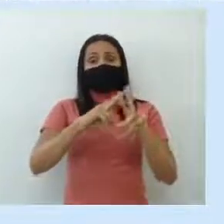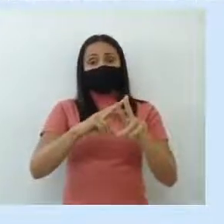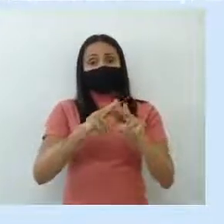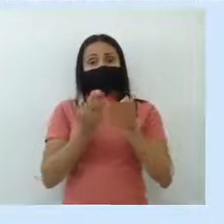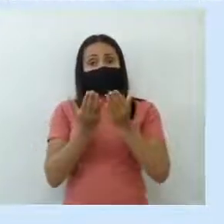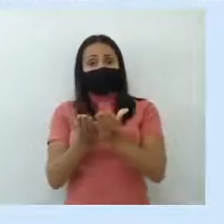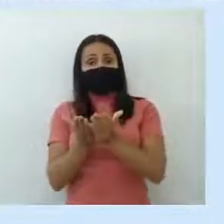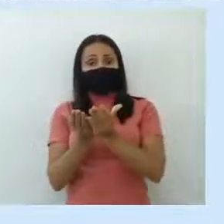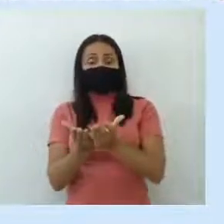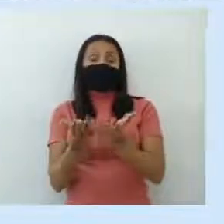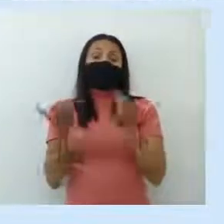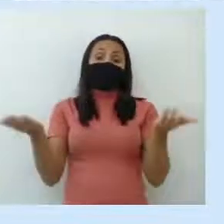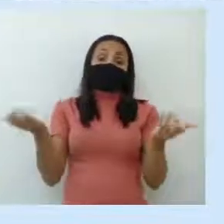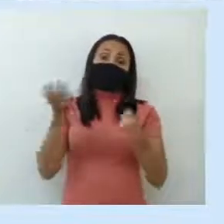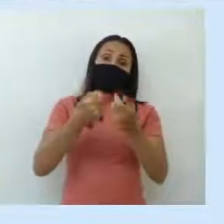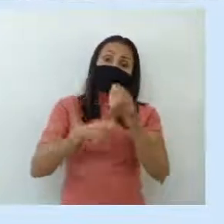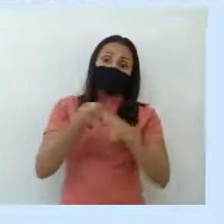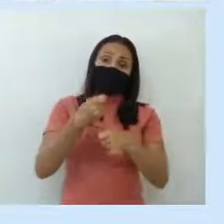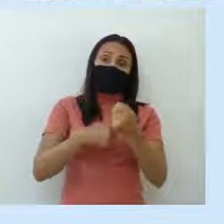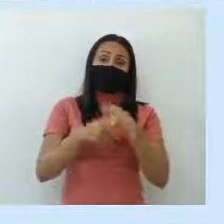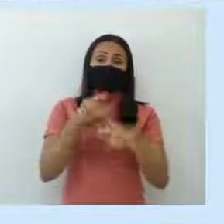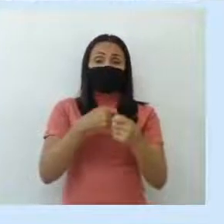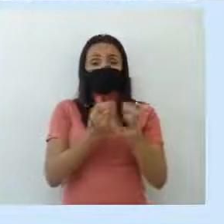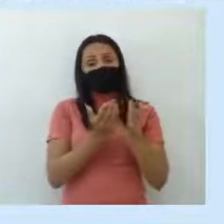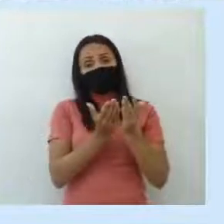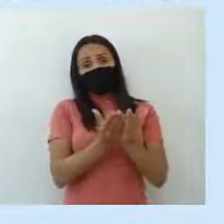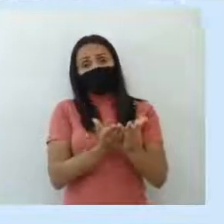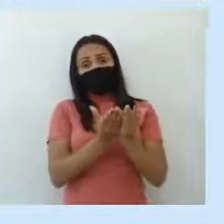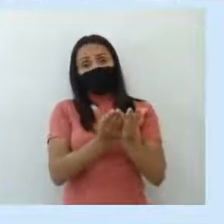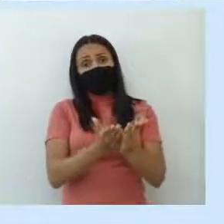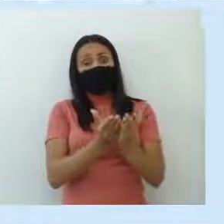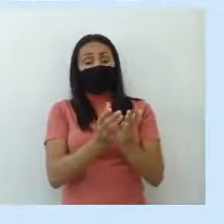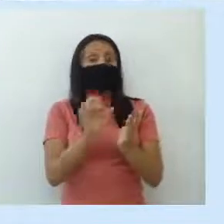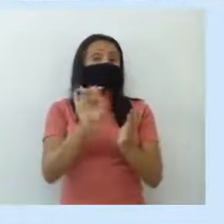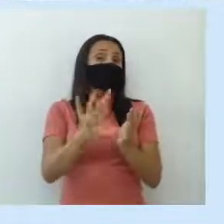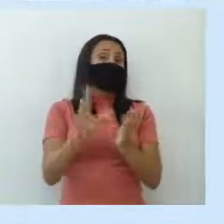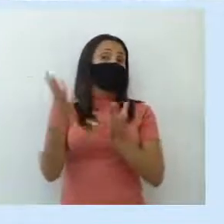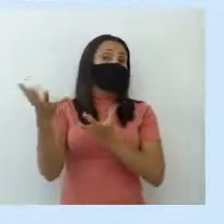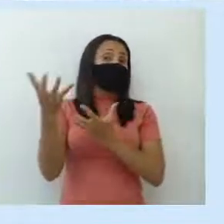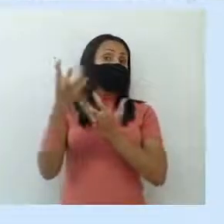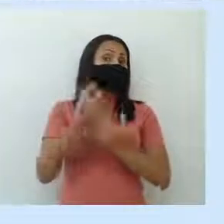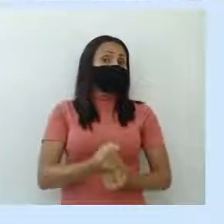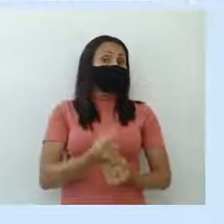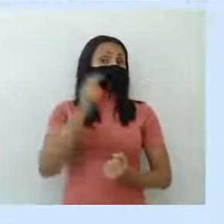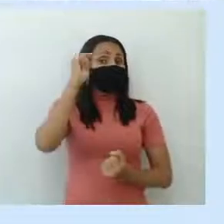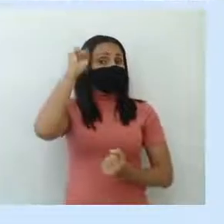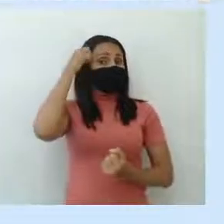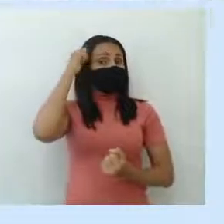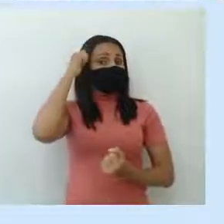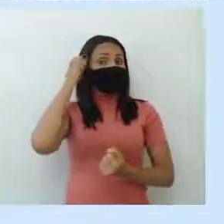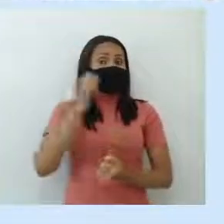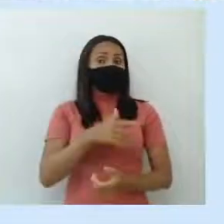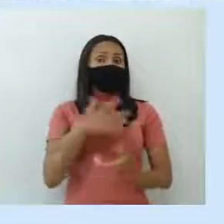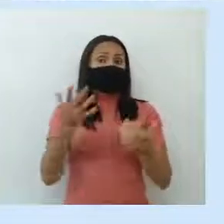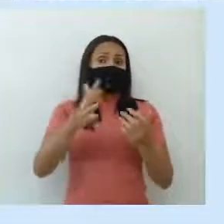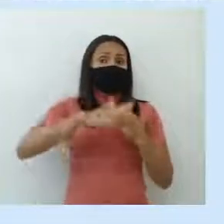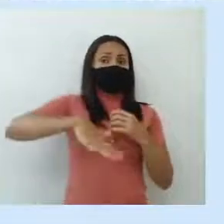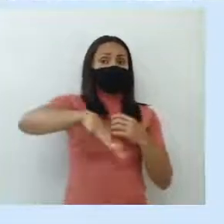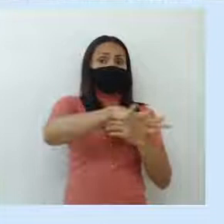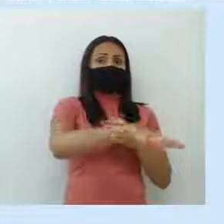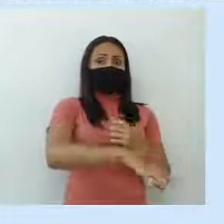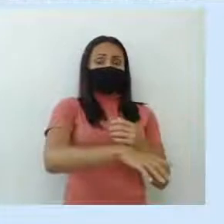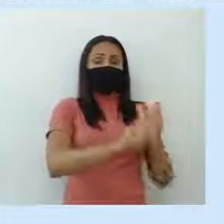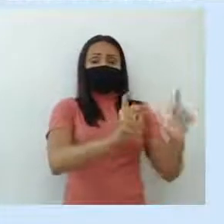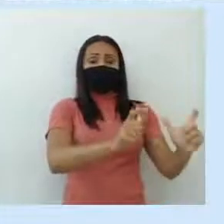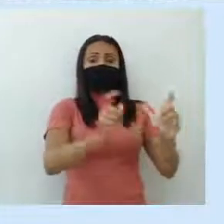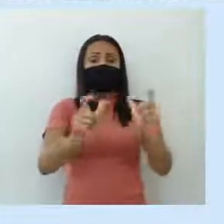os comerciantes dos navios só aceitavam escravos em seus porões. O escravo tem que vir